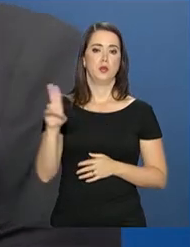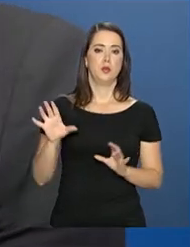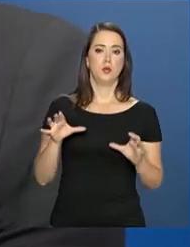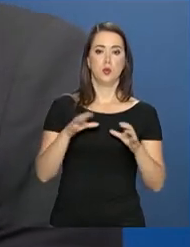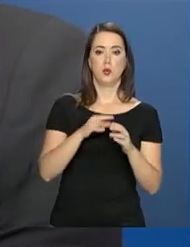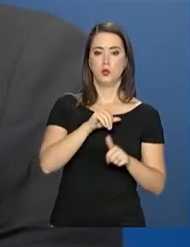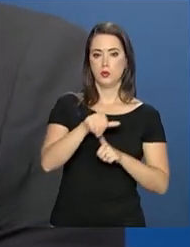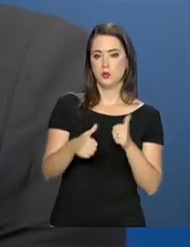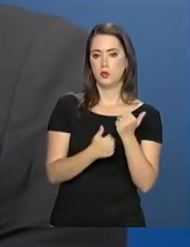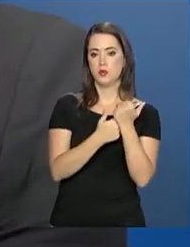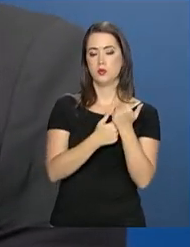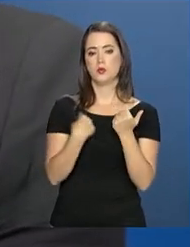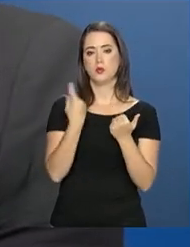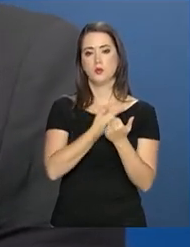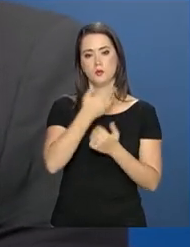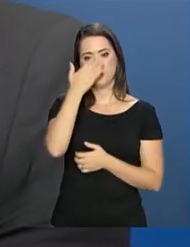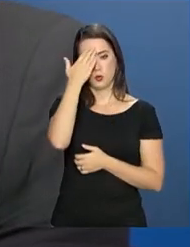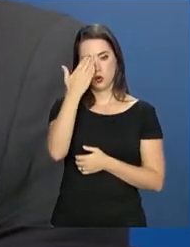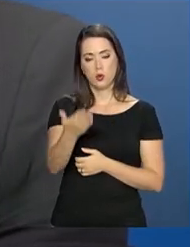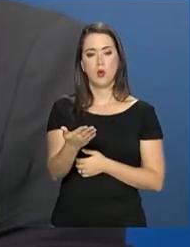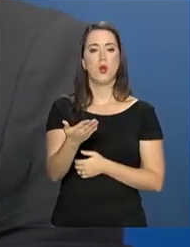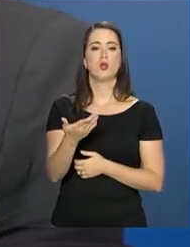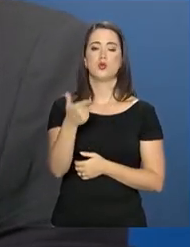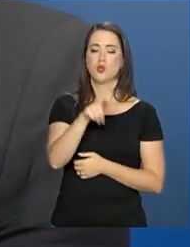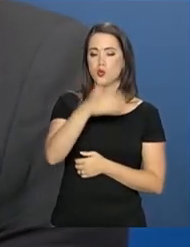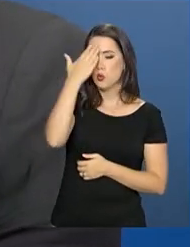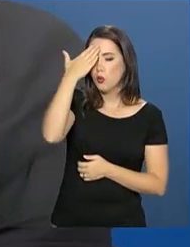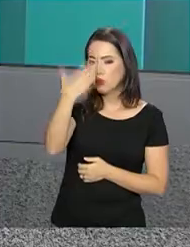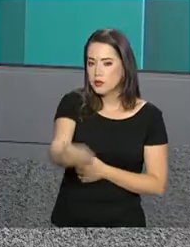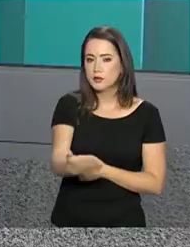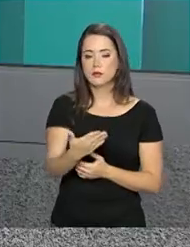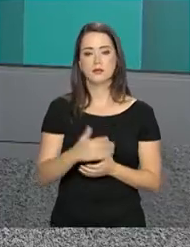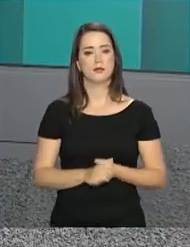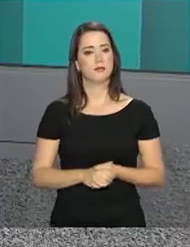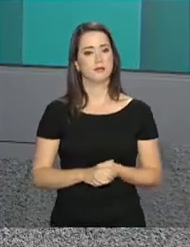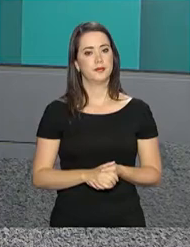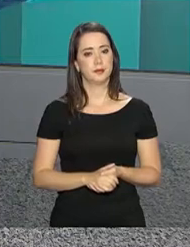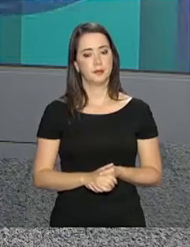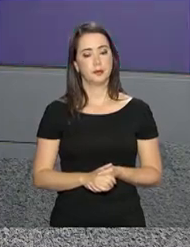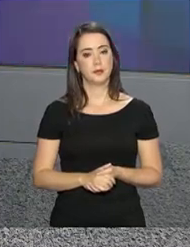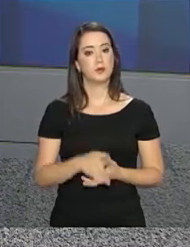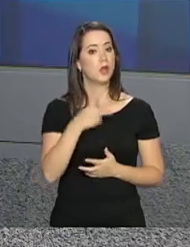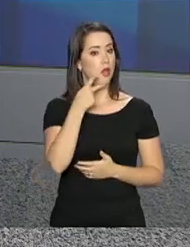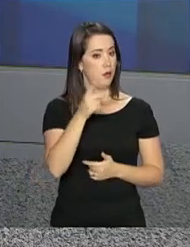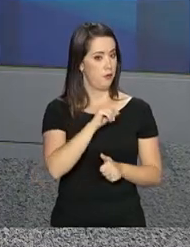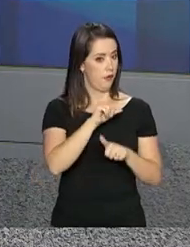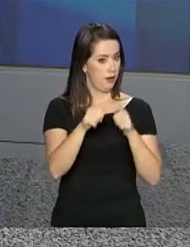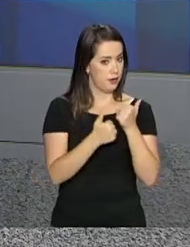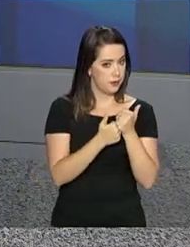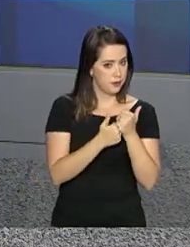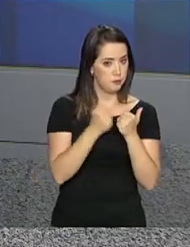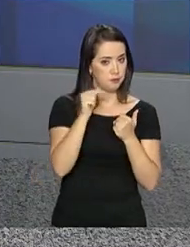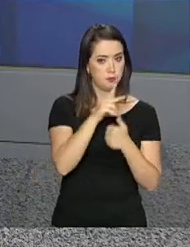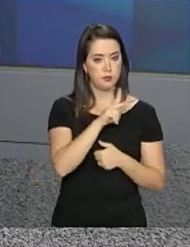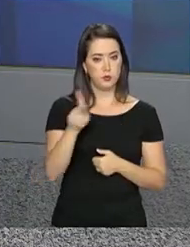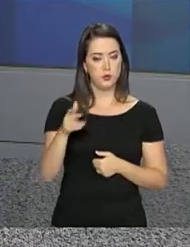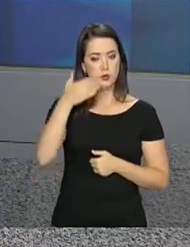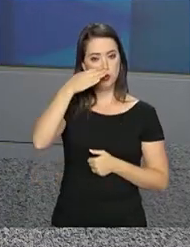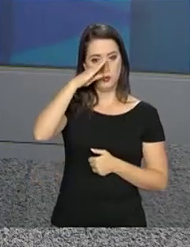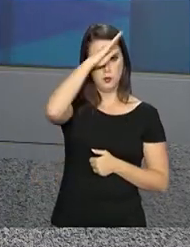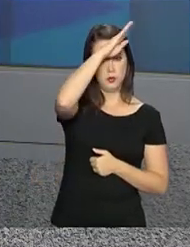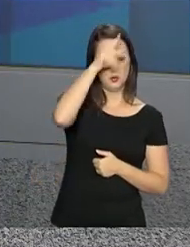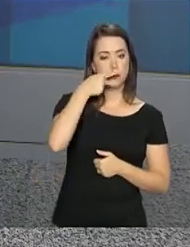equipe de transição nosso reiterado agradecimento e por falar em transição o presidente eleito